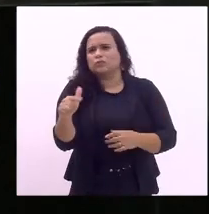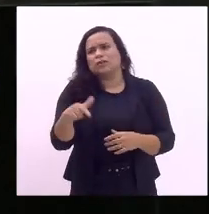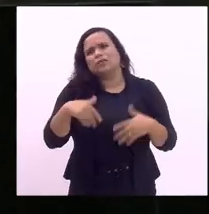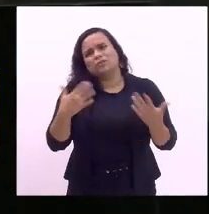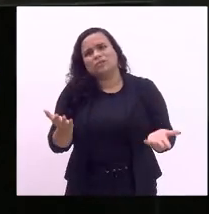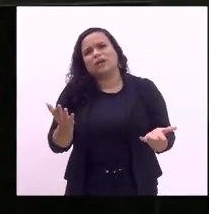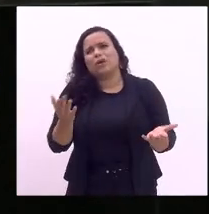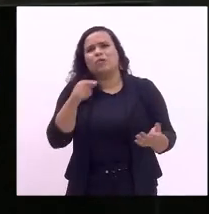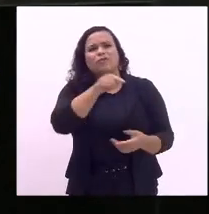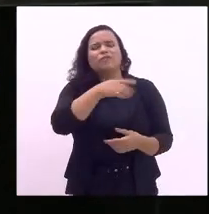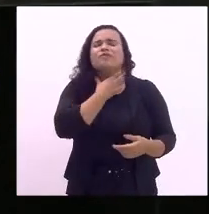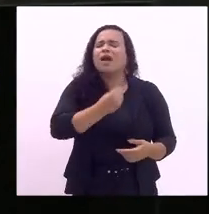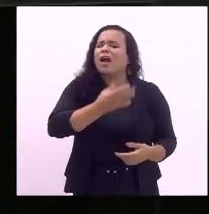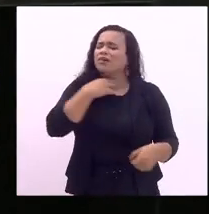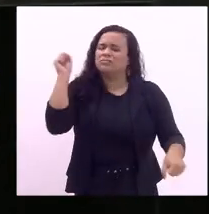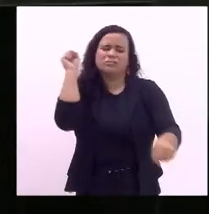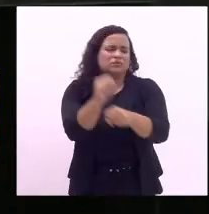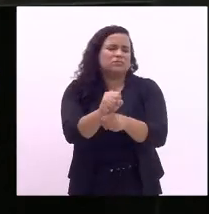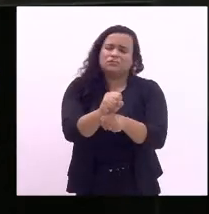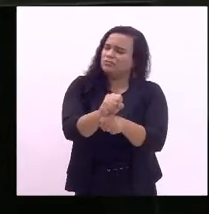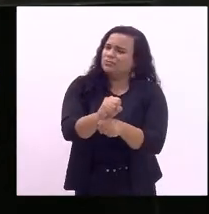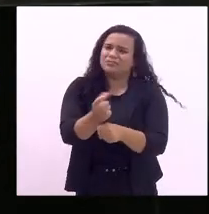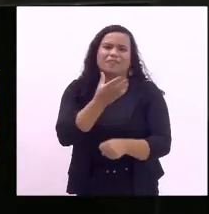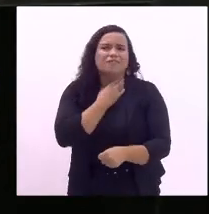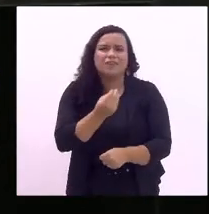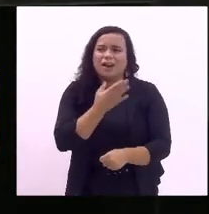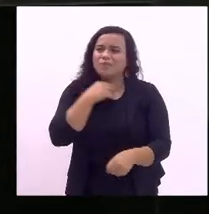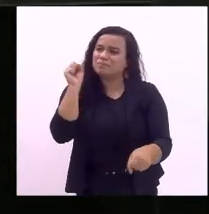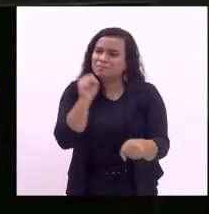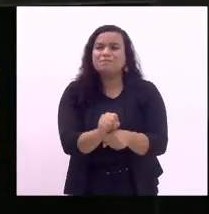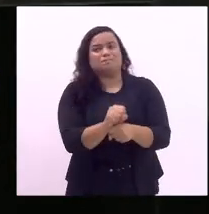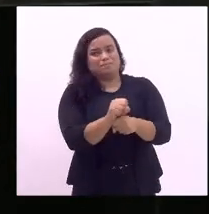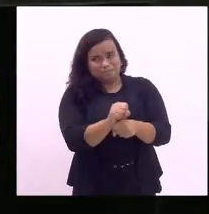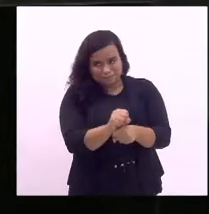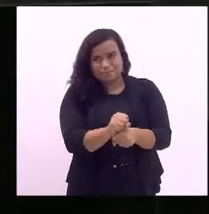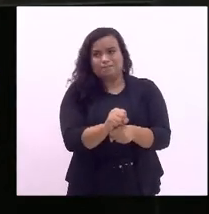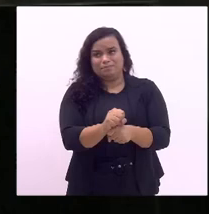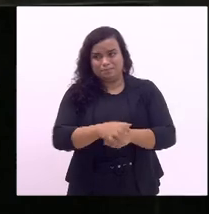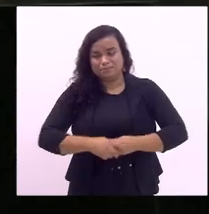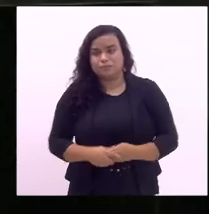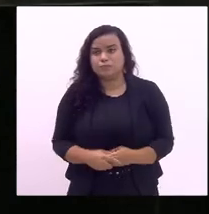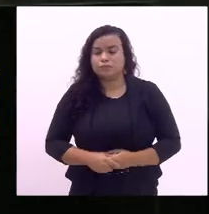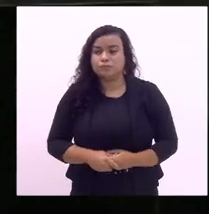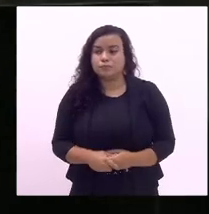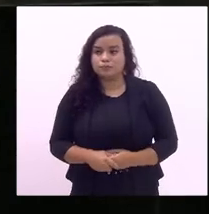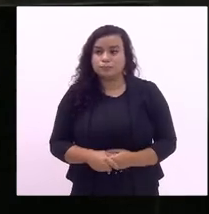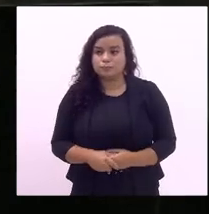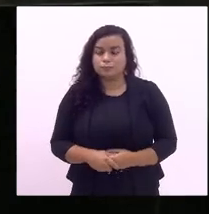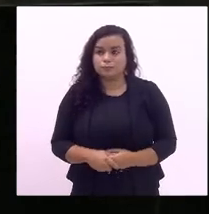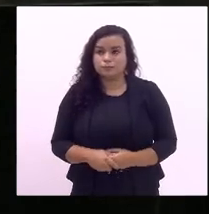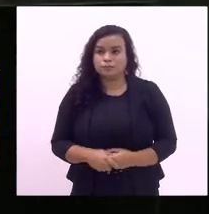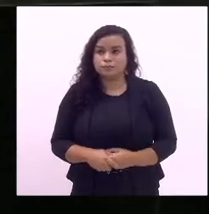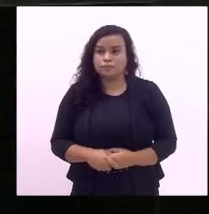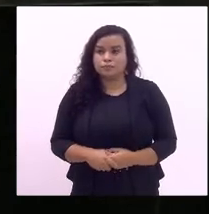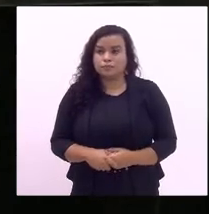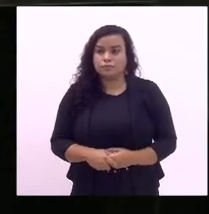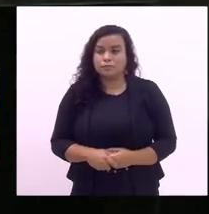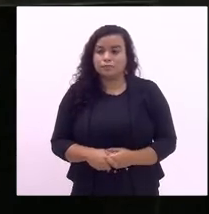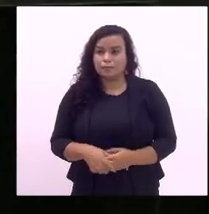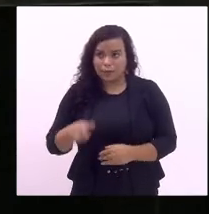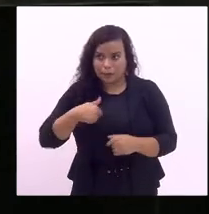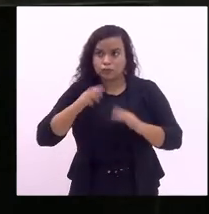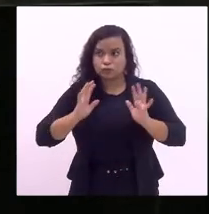hipocrisia. Vamos parar de hipocrisia. Eu estive